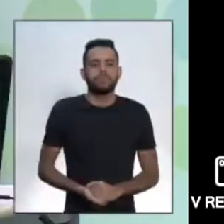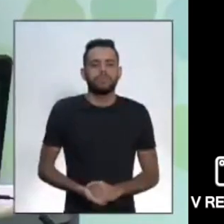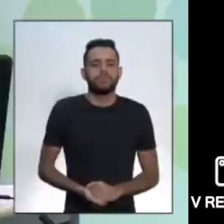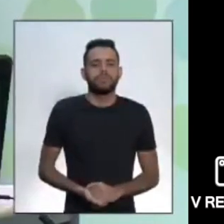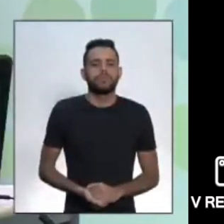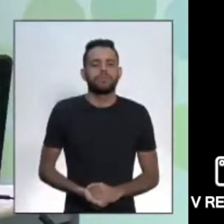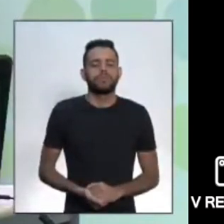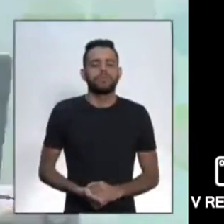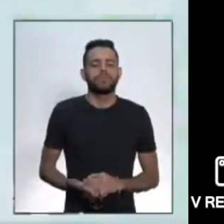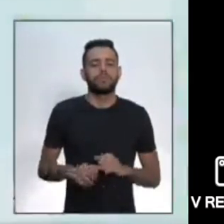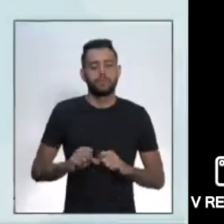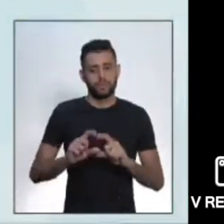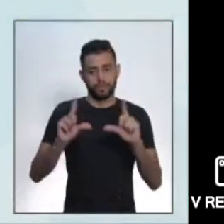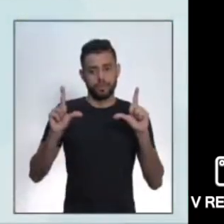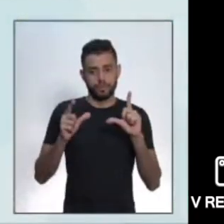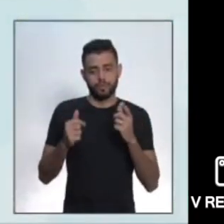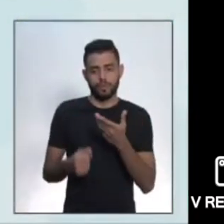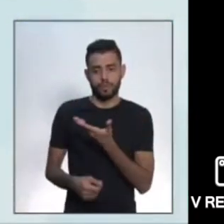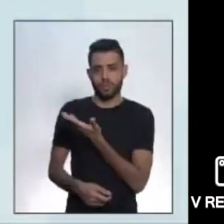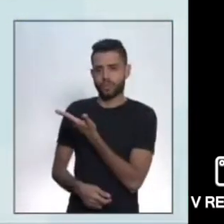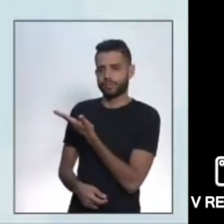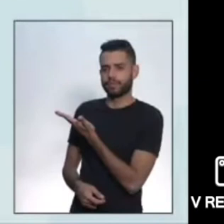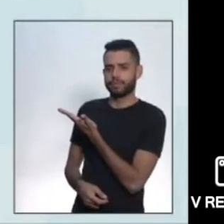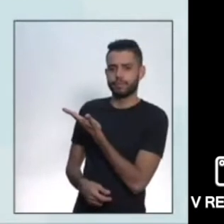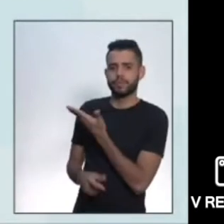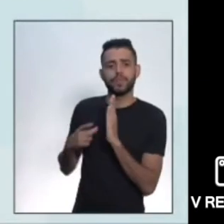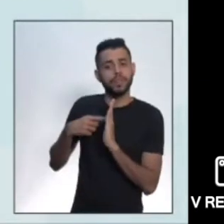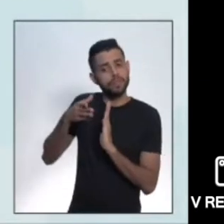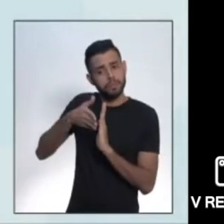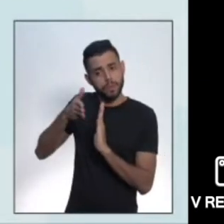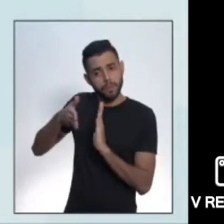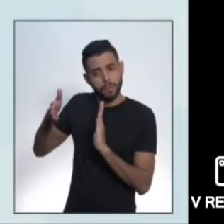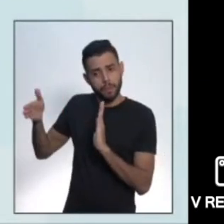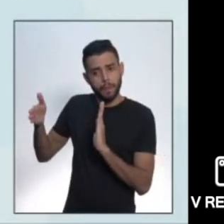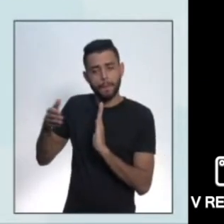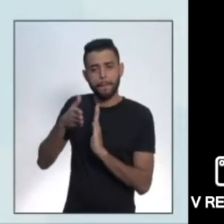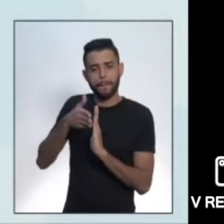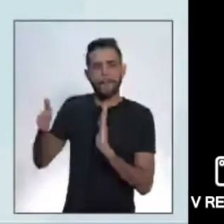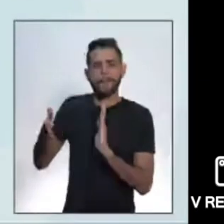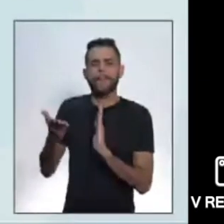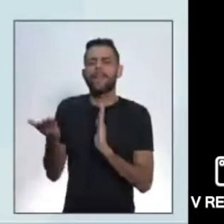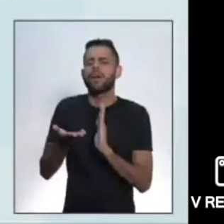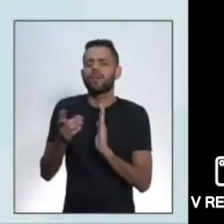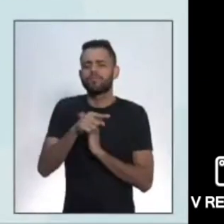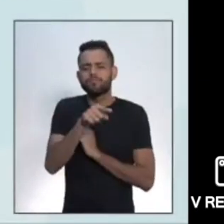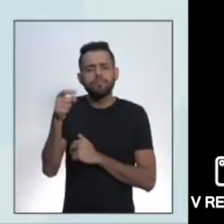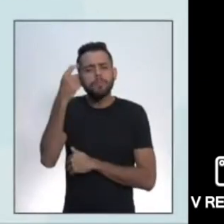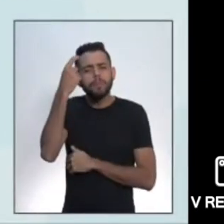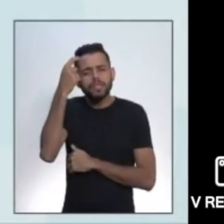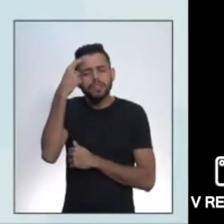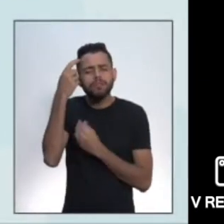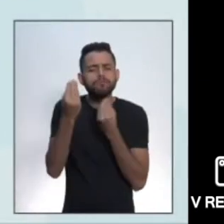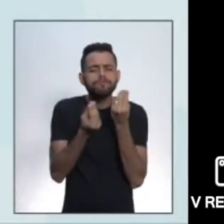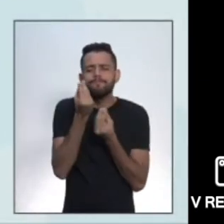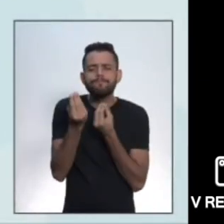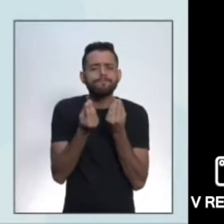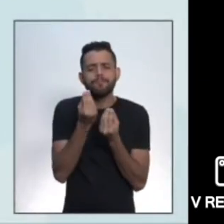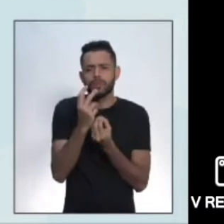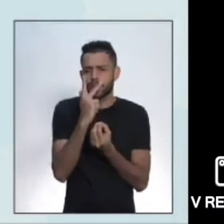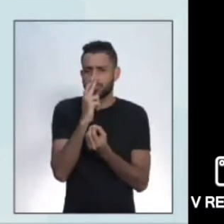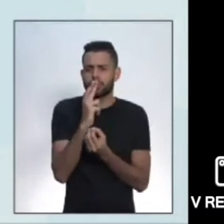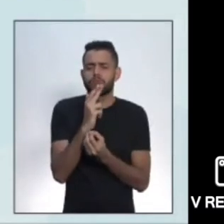No slide na tela de vocês aí, está uma sequência. Eu vou deixar vocês pensarem, vocês refletirem. Eu